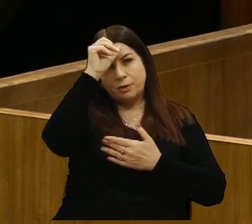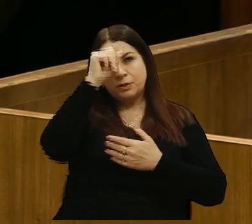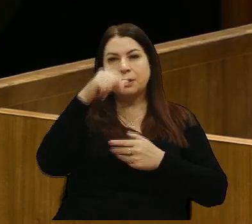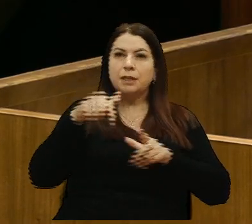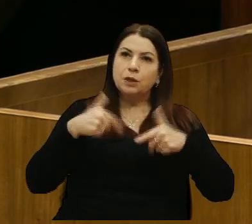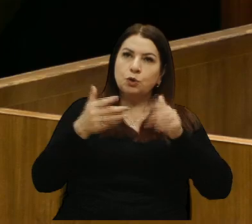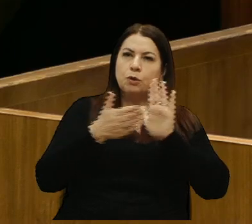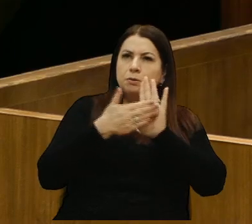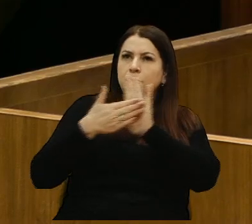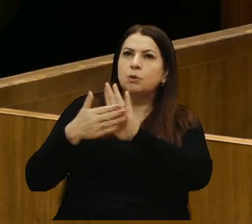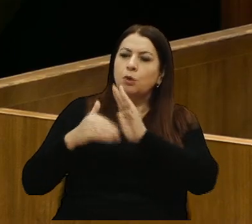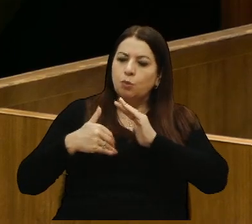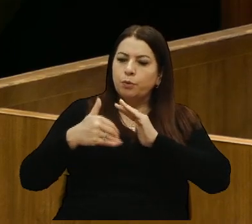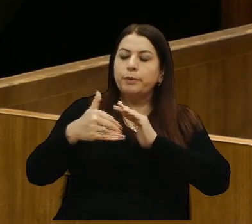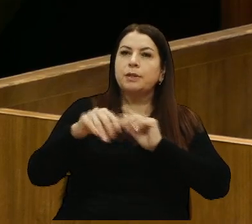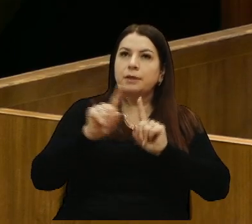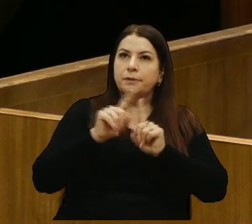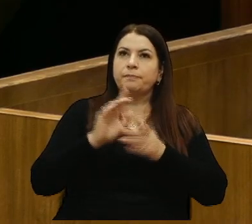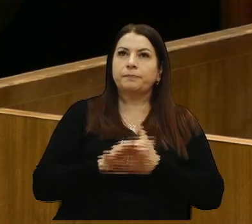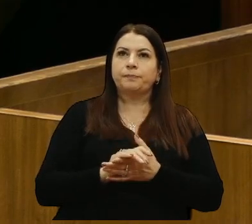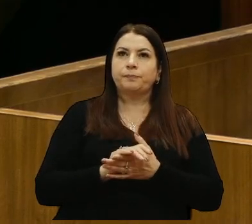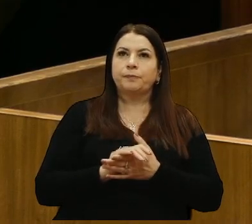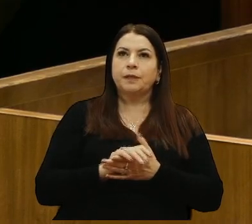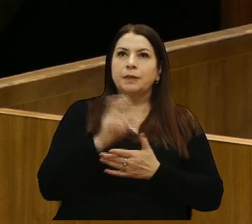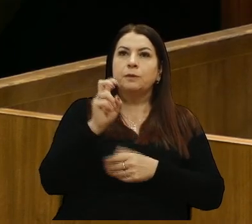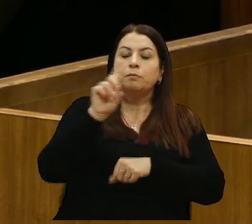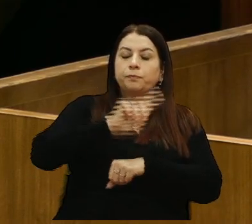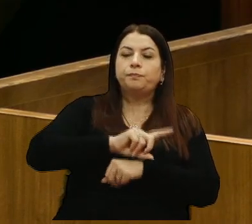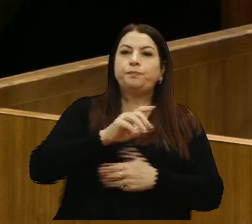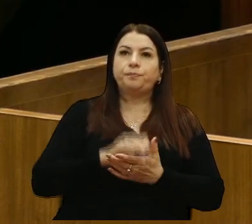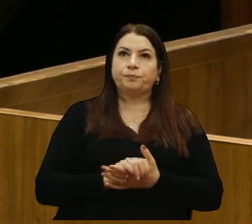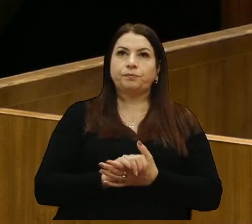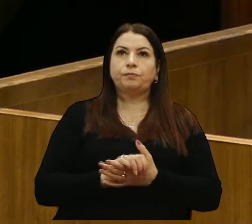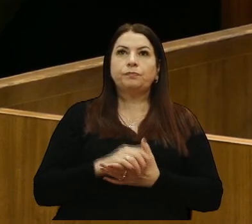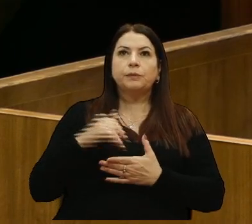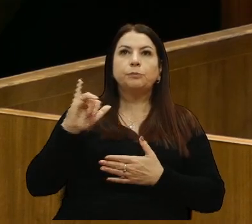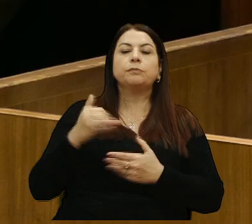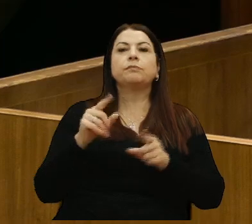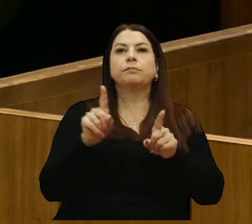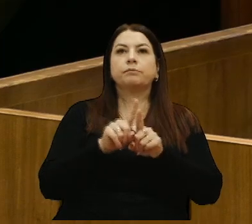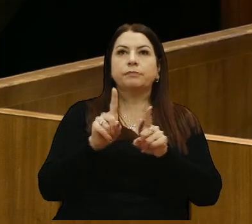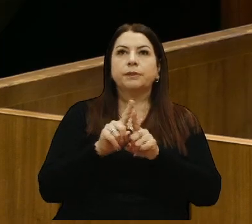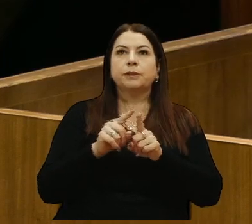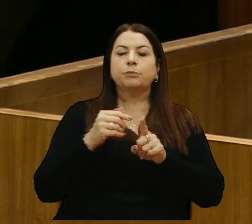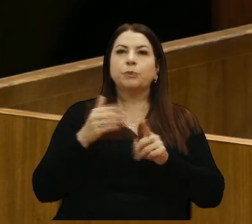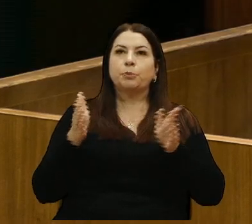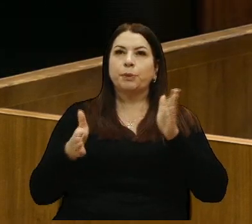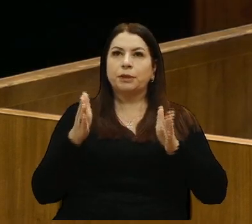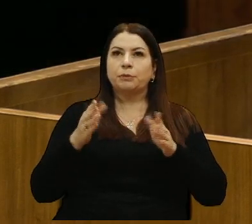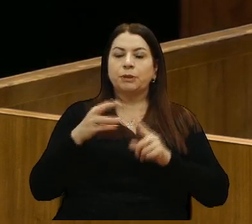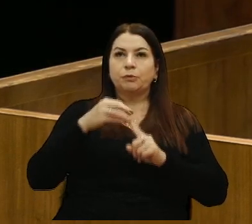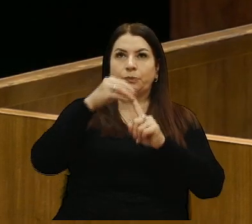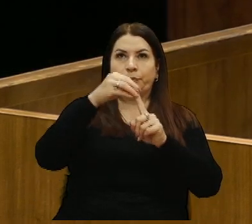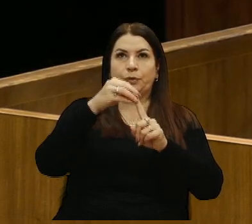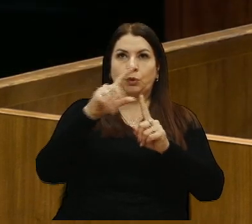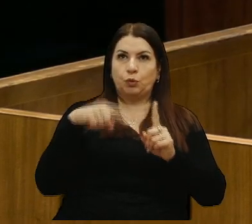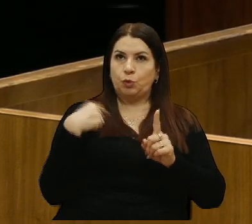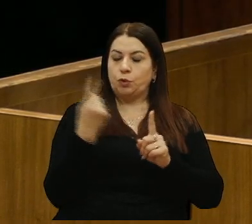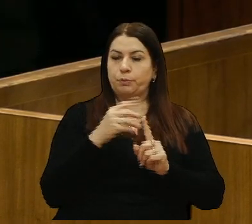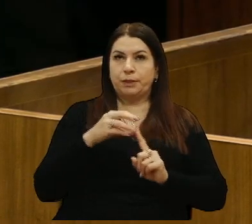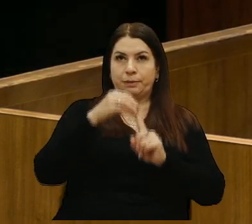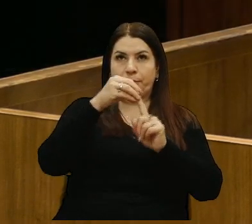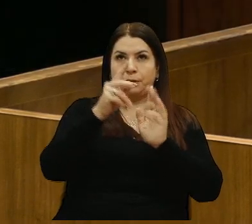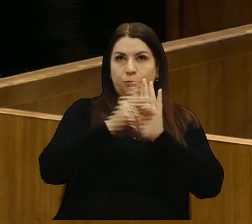a gente propôs ao longo de 5 dias. Eu aproveito, então, o meu período aqui para destacar que os nossos